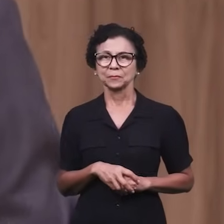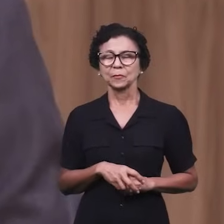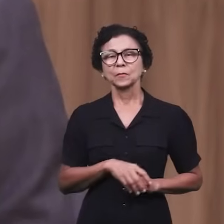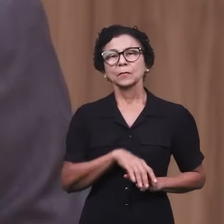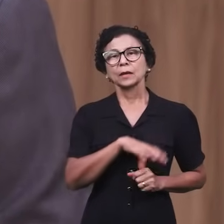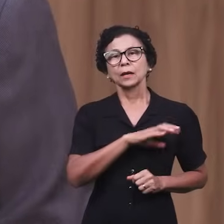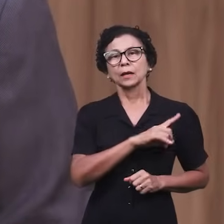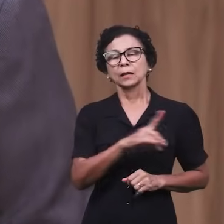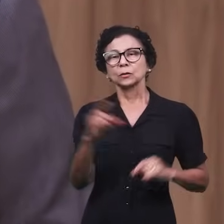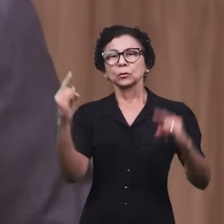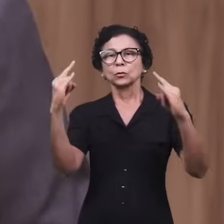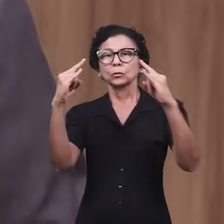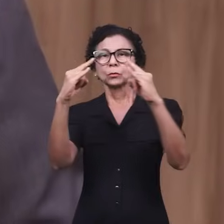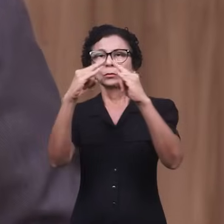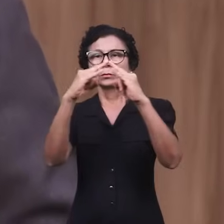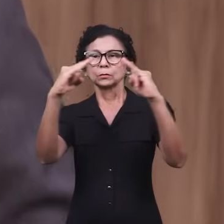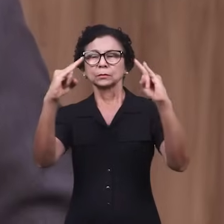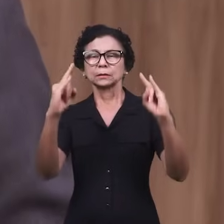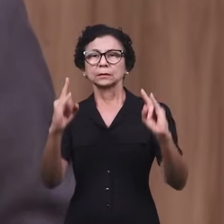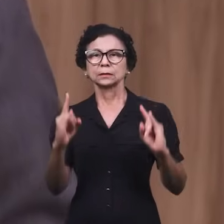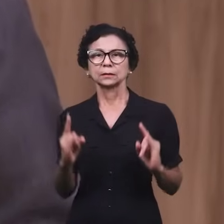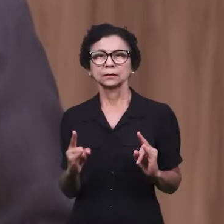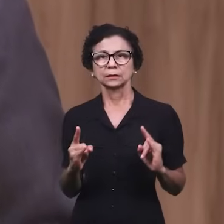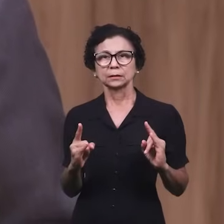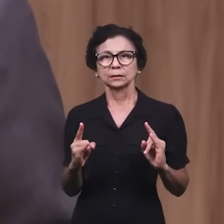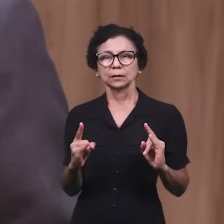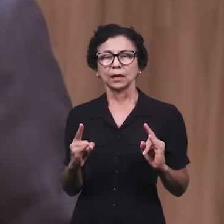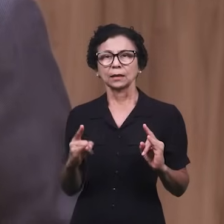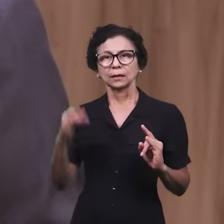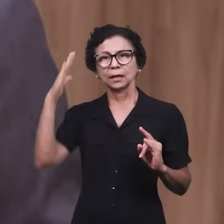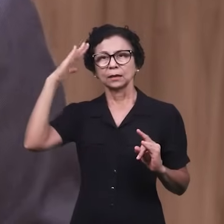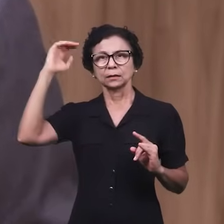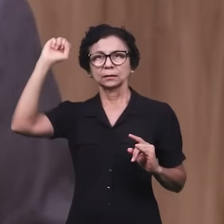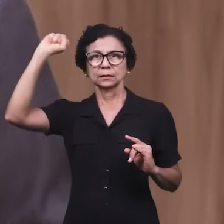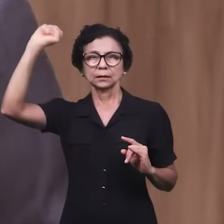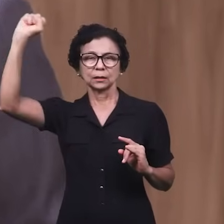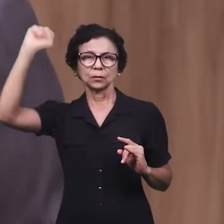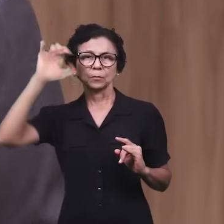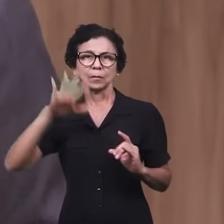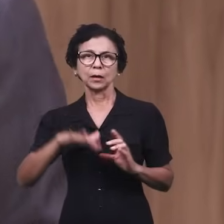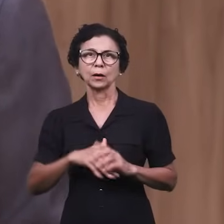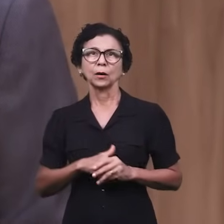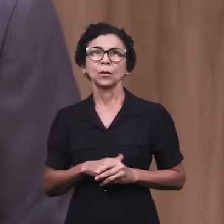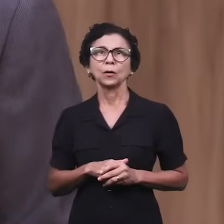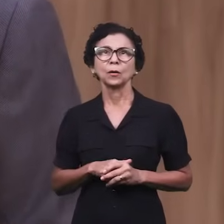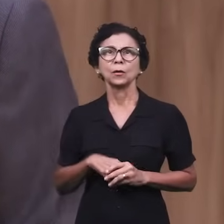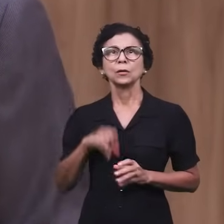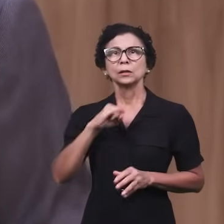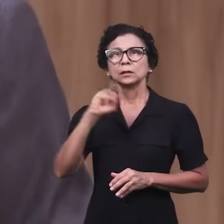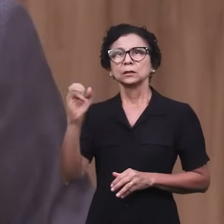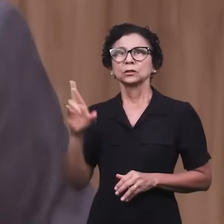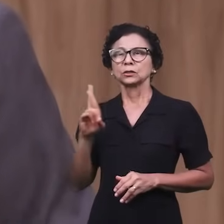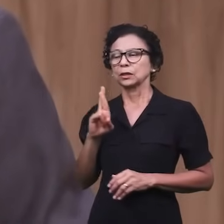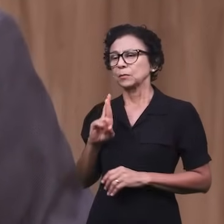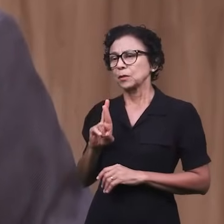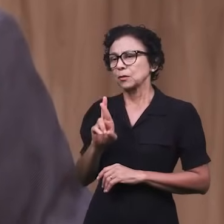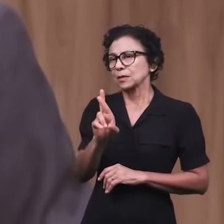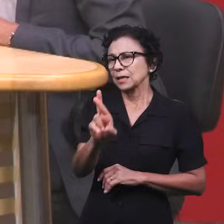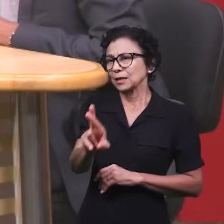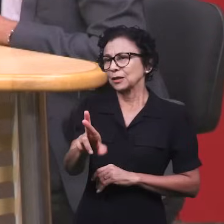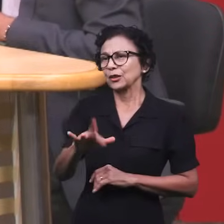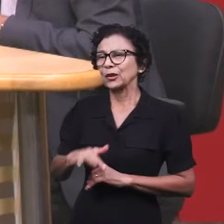a sentou à mesa com eles Olha era um grande líder de Israel eu acho que a metade muitos de nós Opa é o chefe que tá